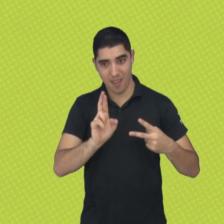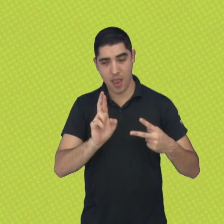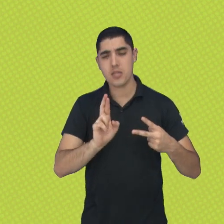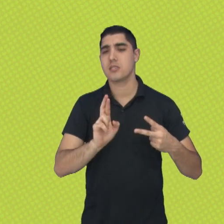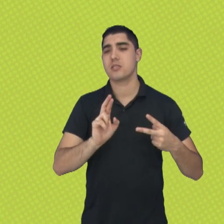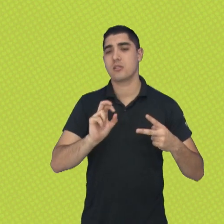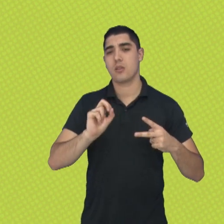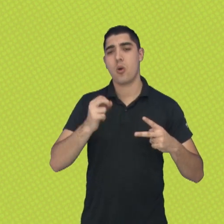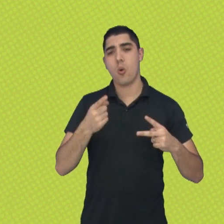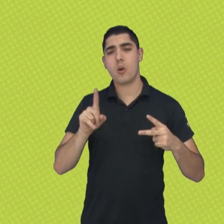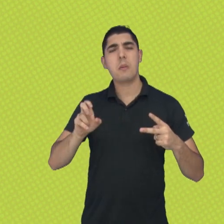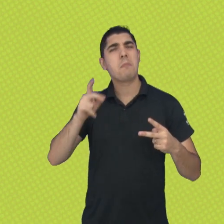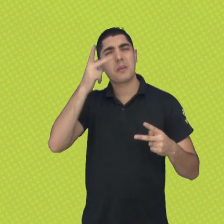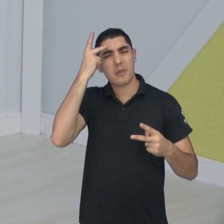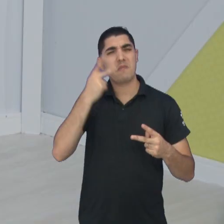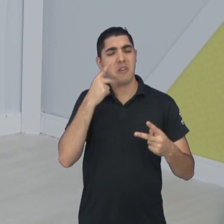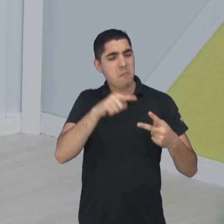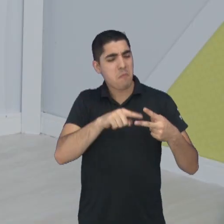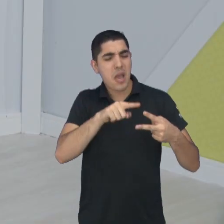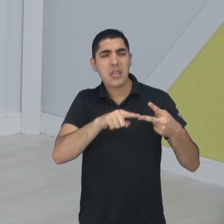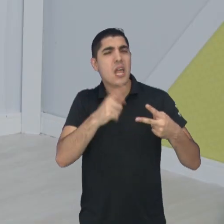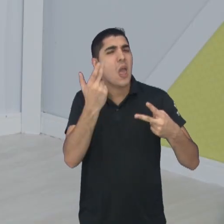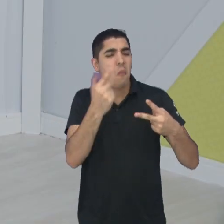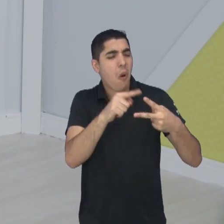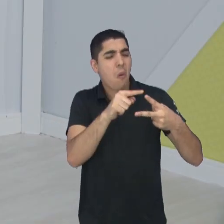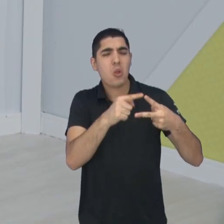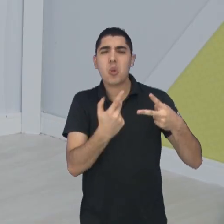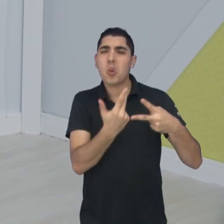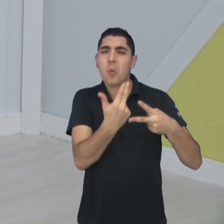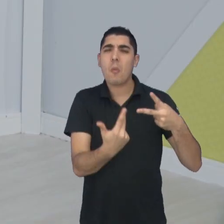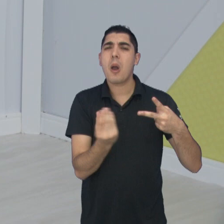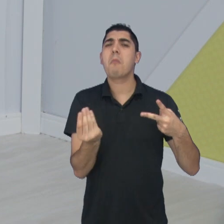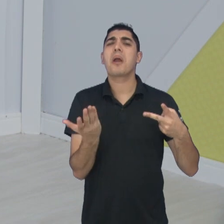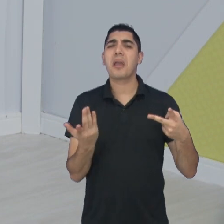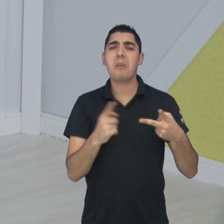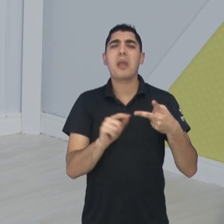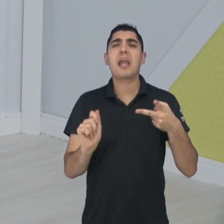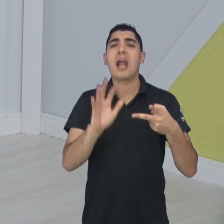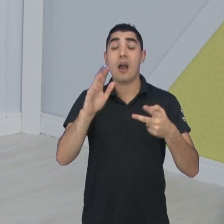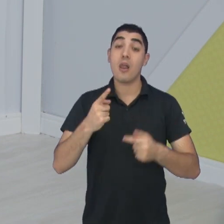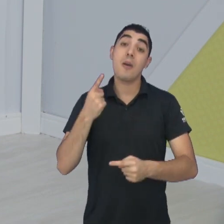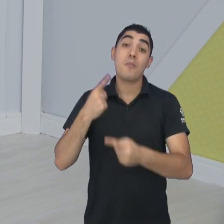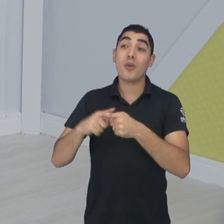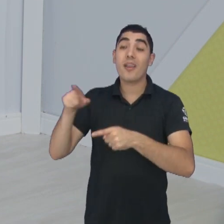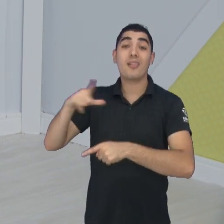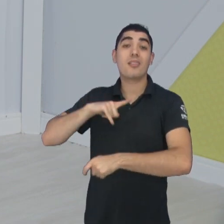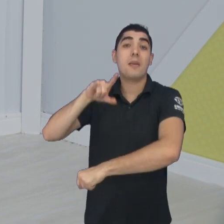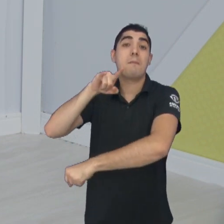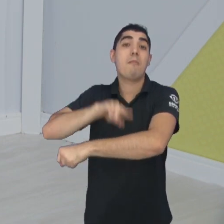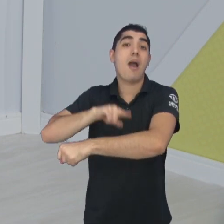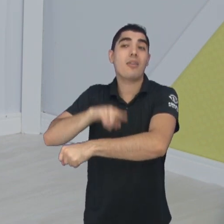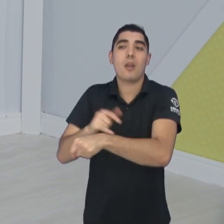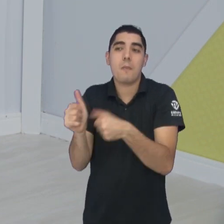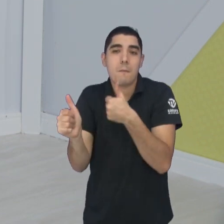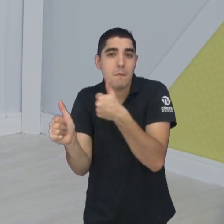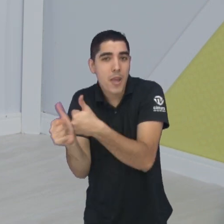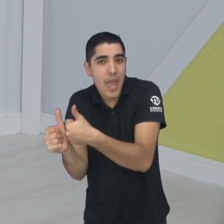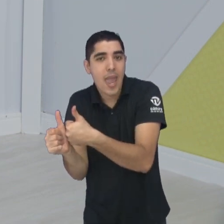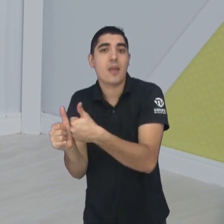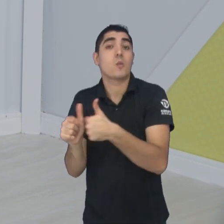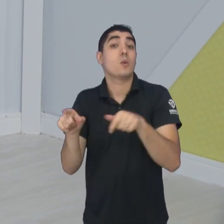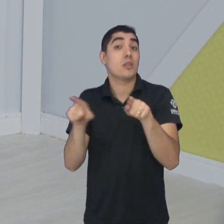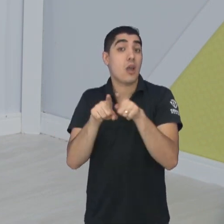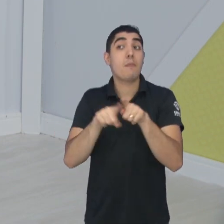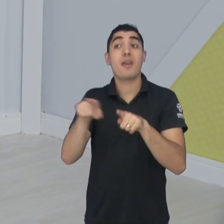é arquibancada normal, por que custa mais caro? É porque exatamente naquele setor tem os principais banheiros do estádio Martins Pereira e também tem a